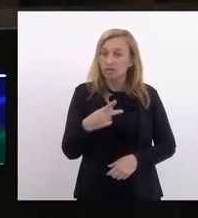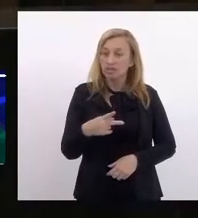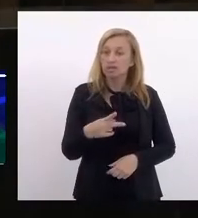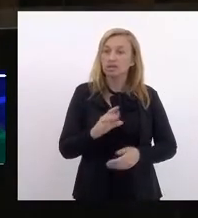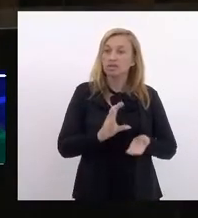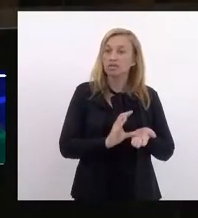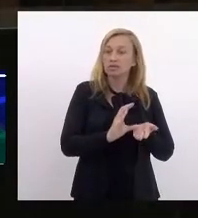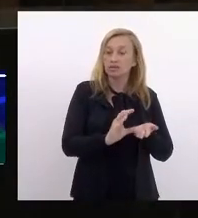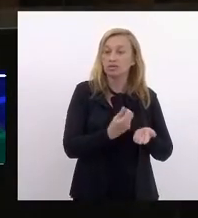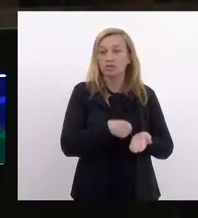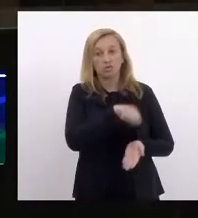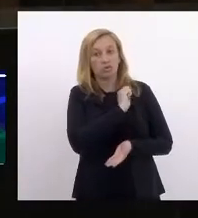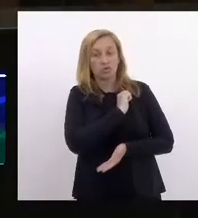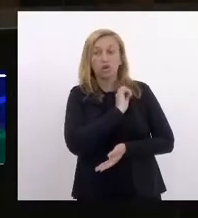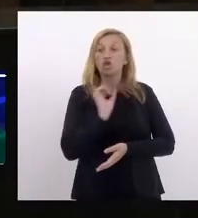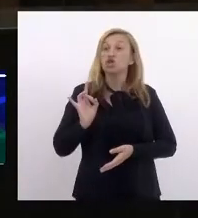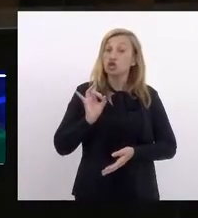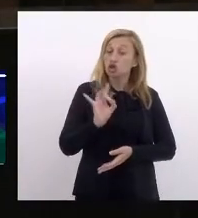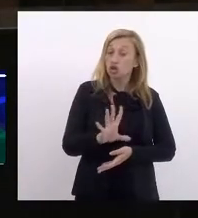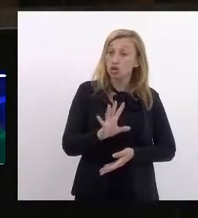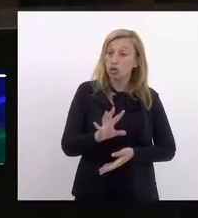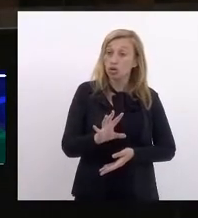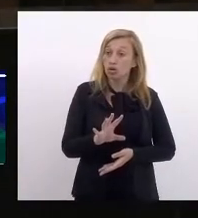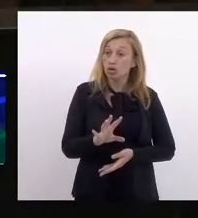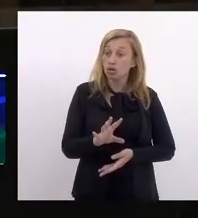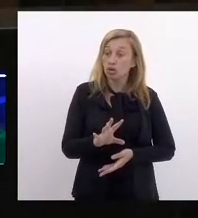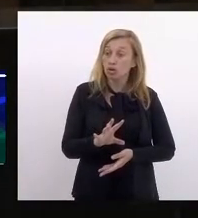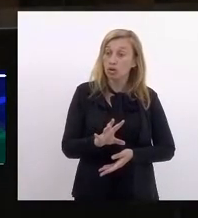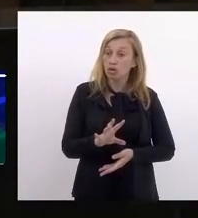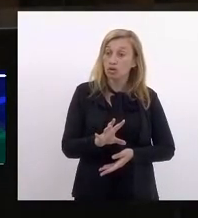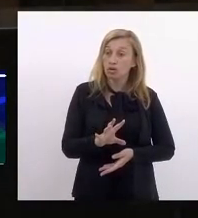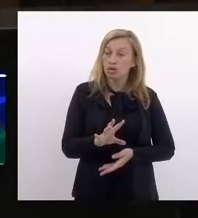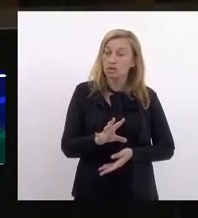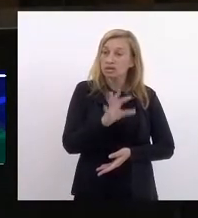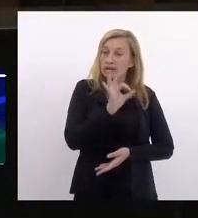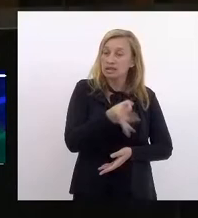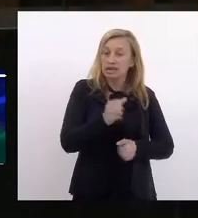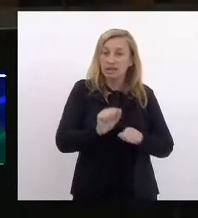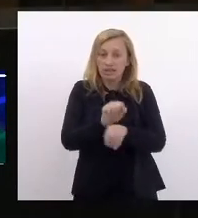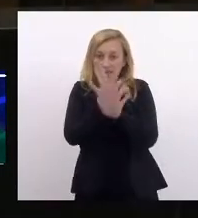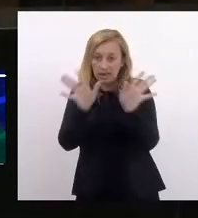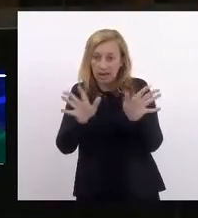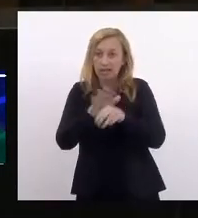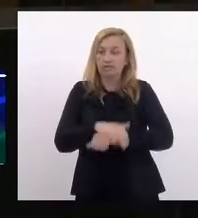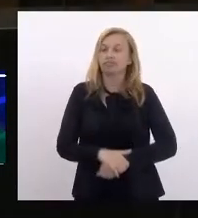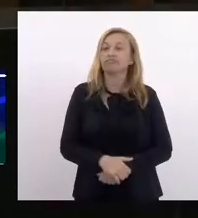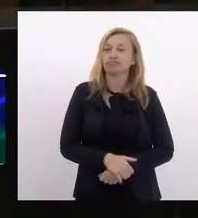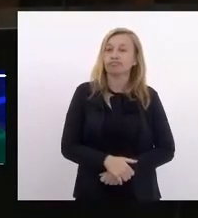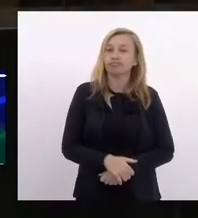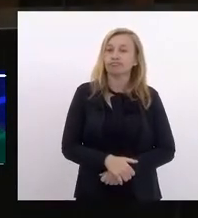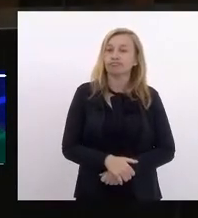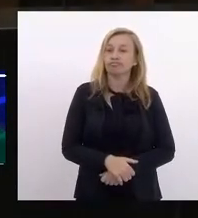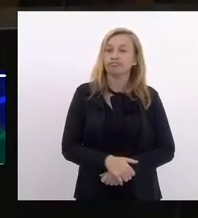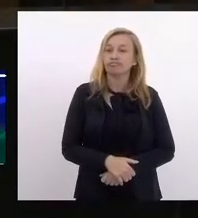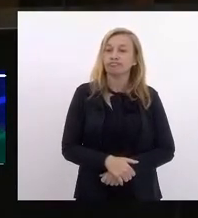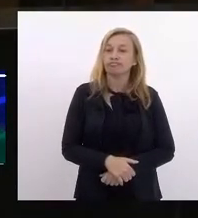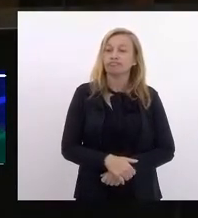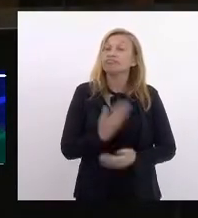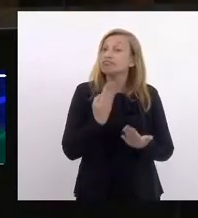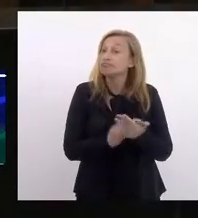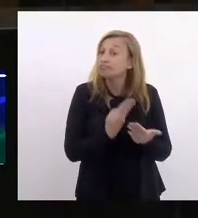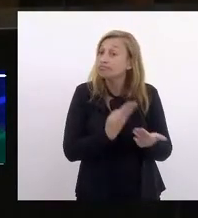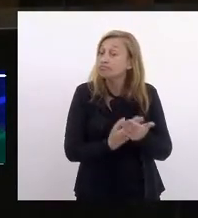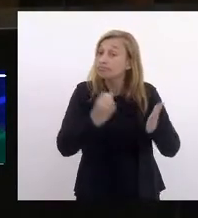benefícios fiscais só se for de maneira evidente, transparente, com estudo